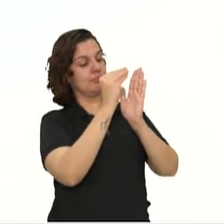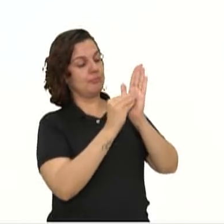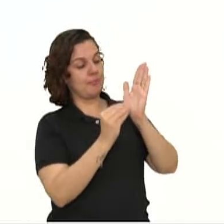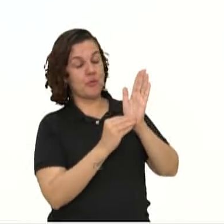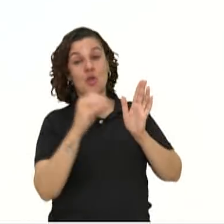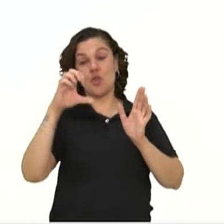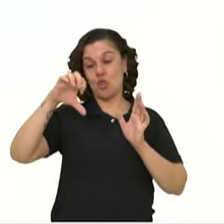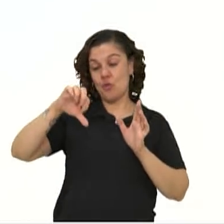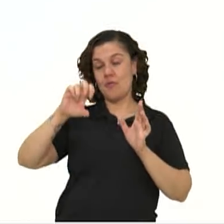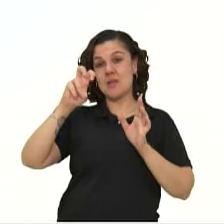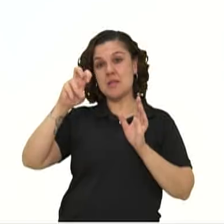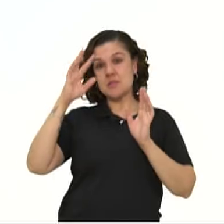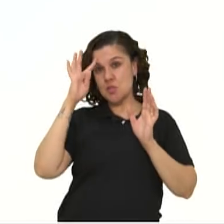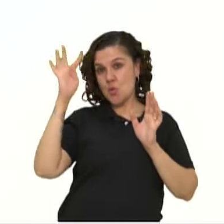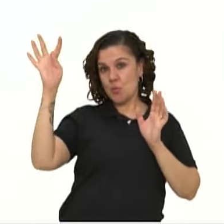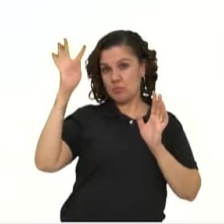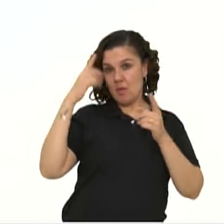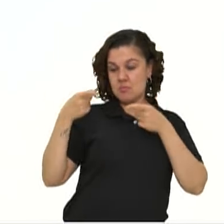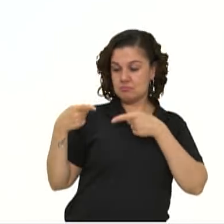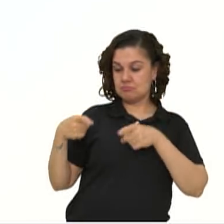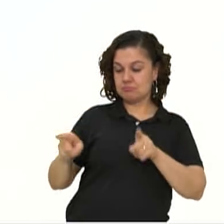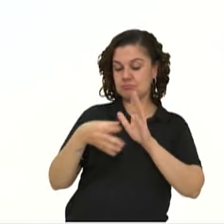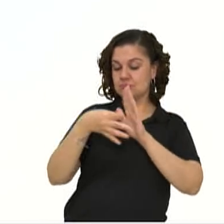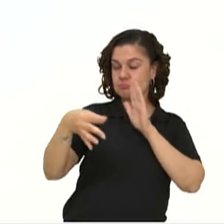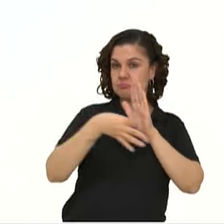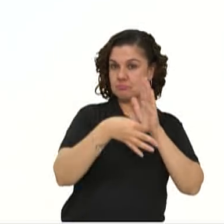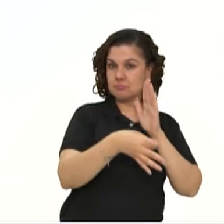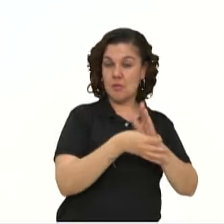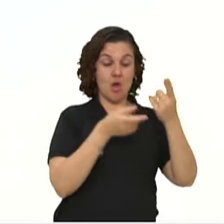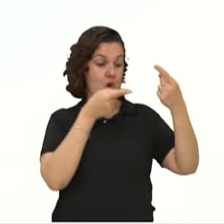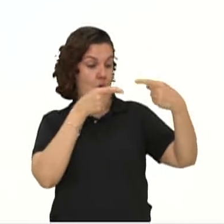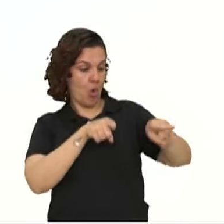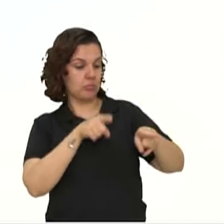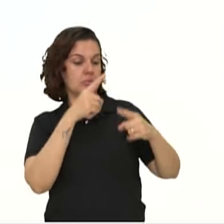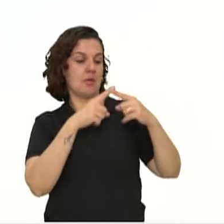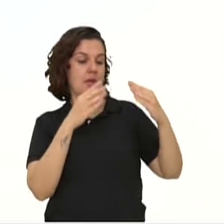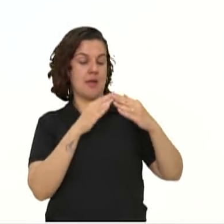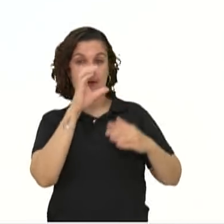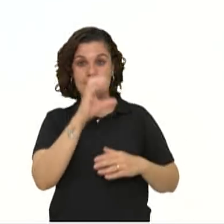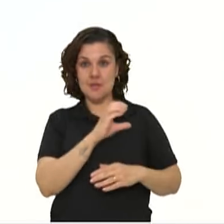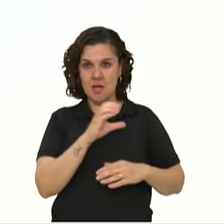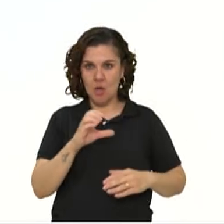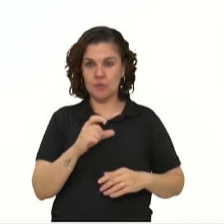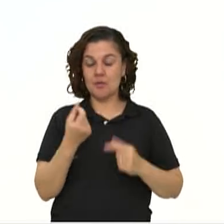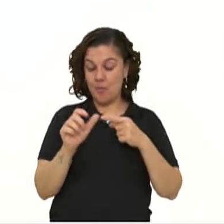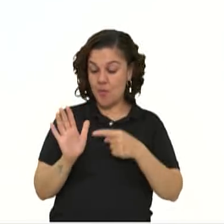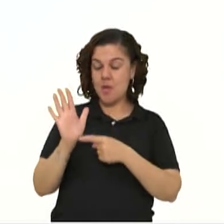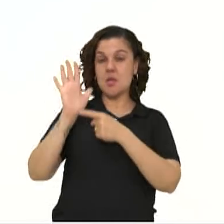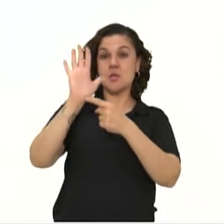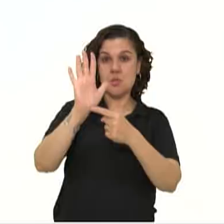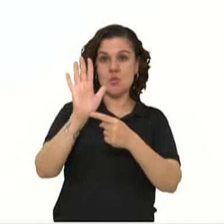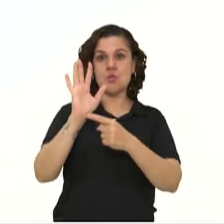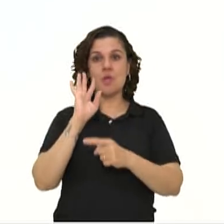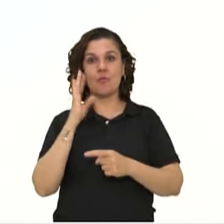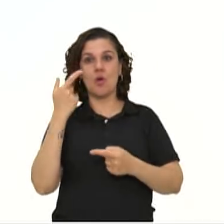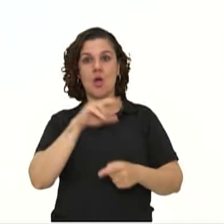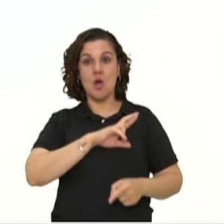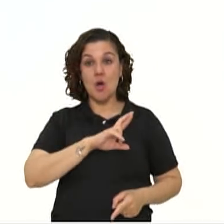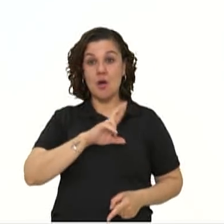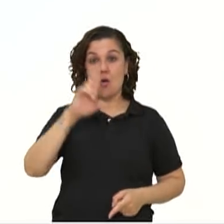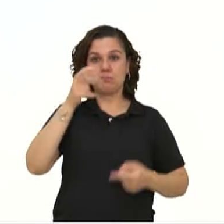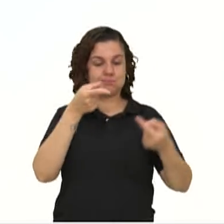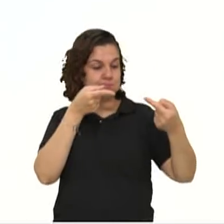nas portas da igreja, criticando as ações impostas pela instituição. Este ato deu origem à religião